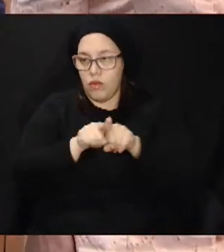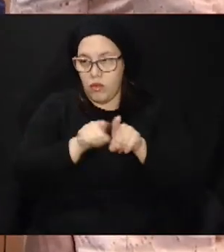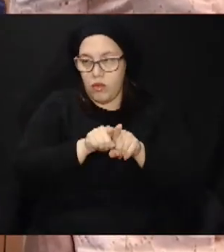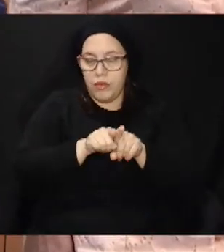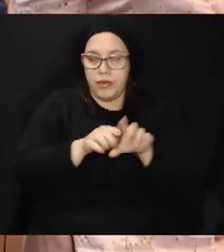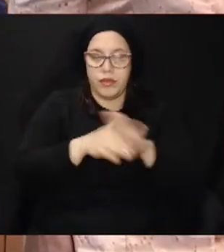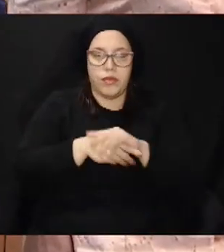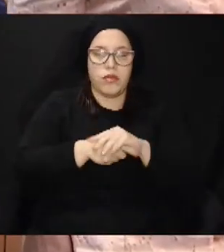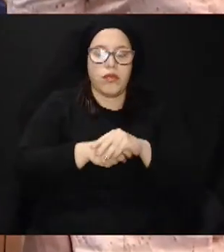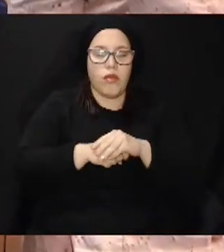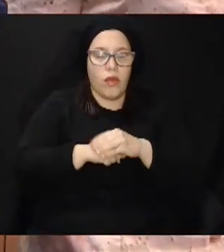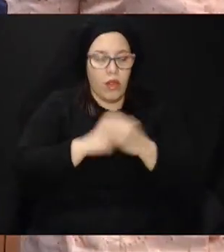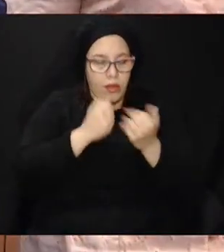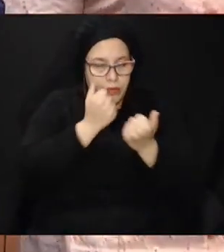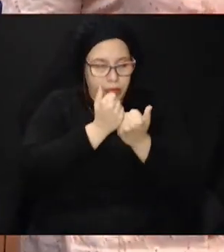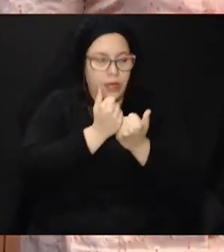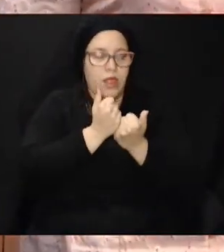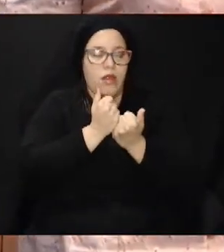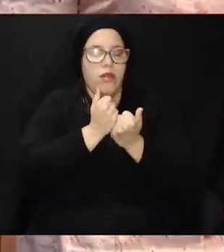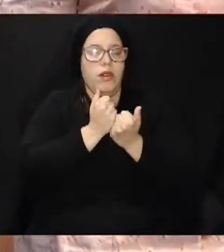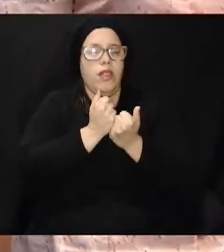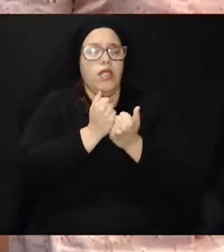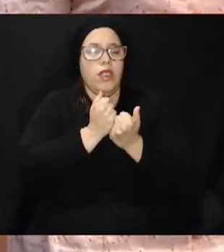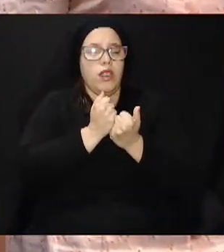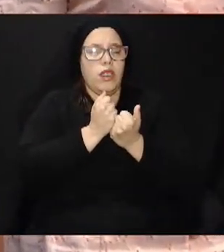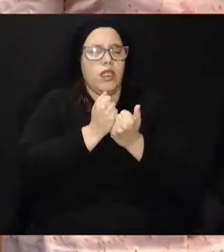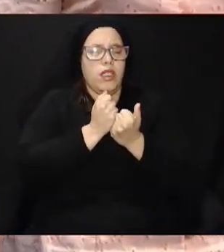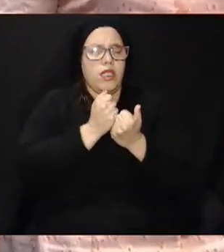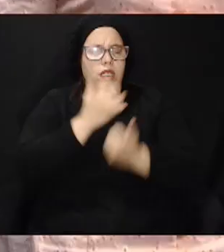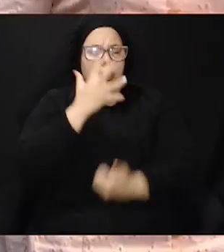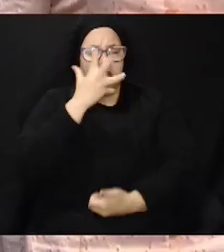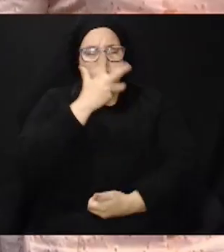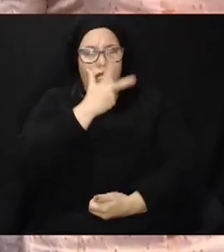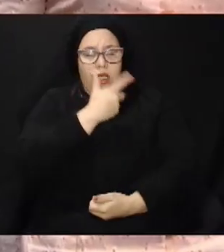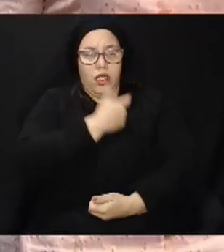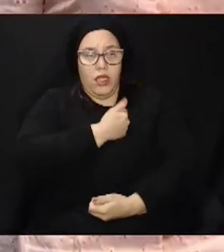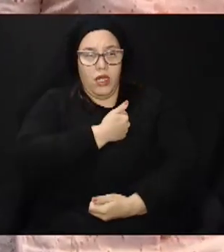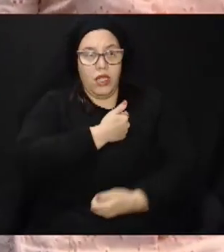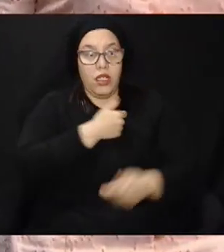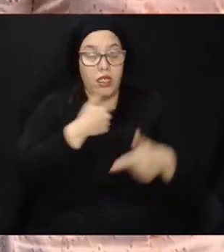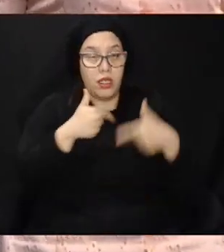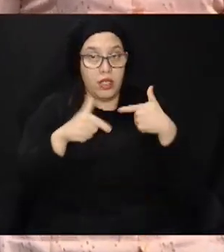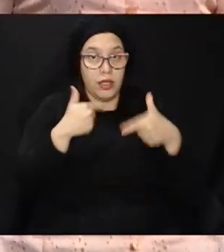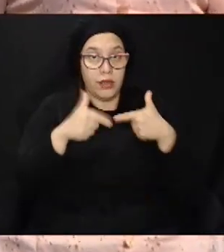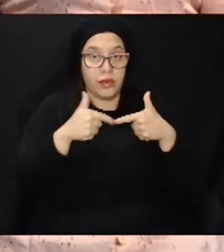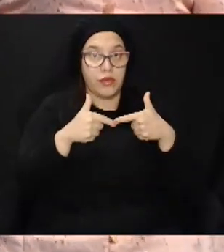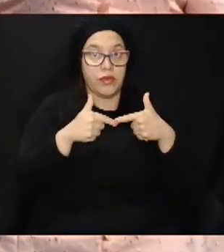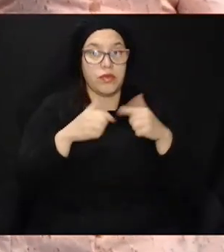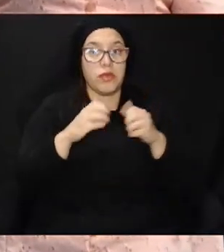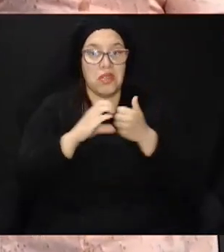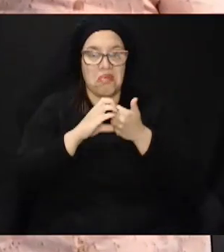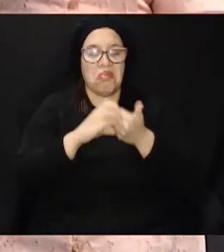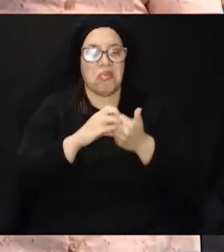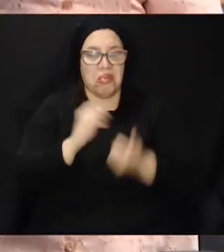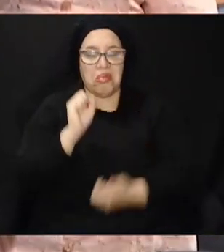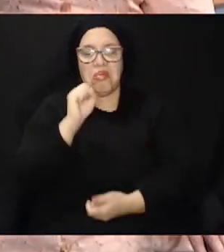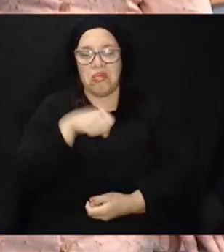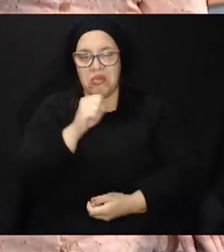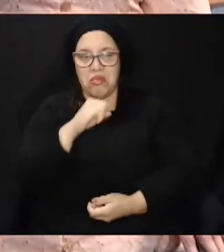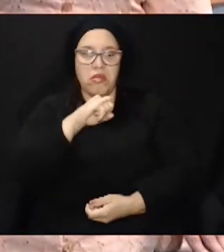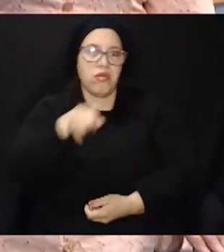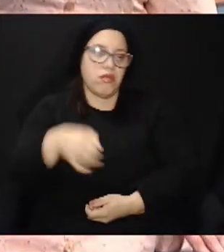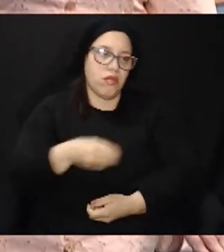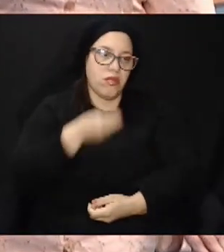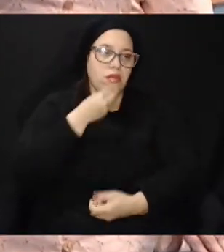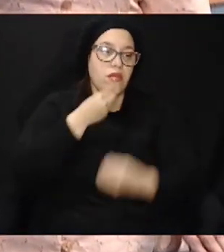sustentável, uma forma muito bonita de trabalho eclesiástico, e nós tivemos a oportunidade de entregar ao